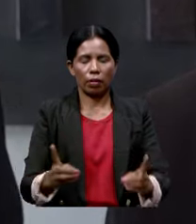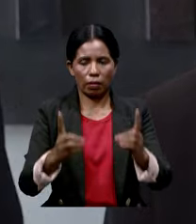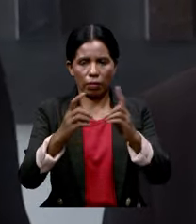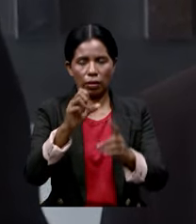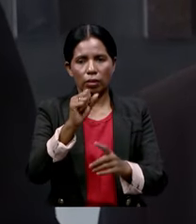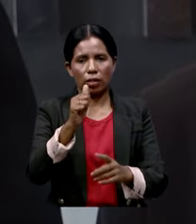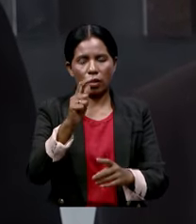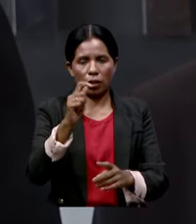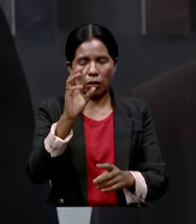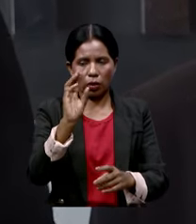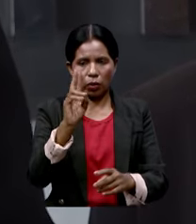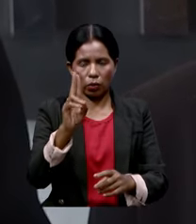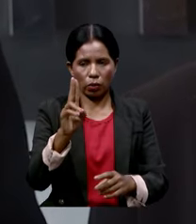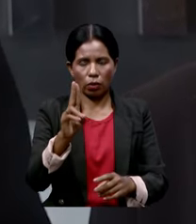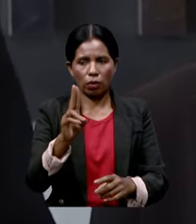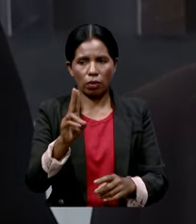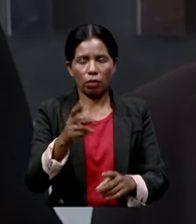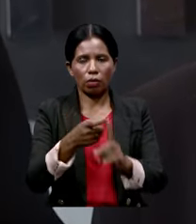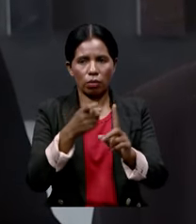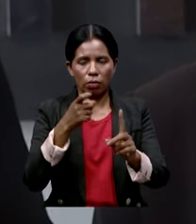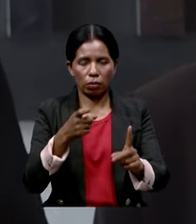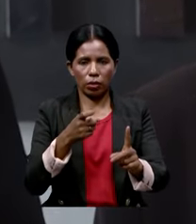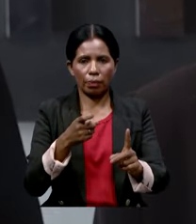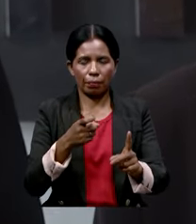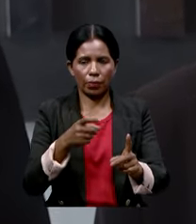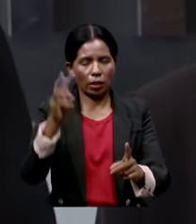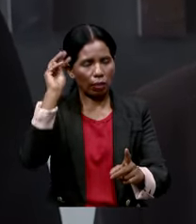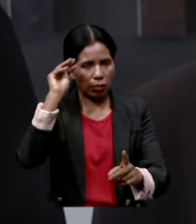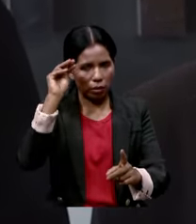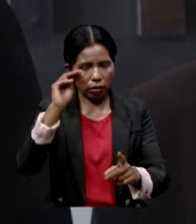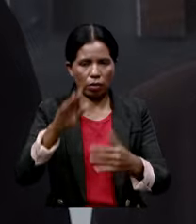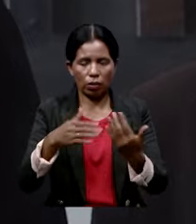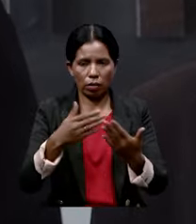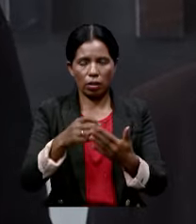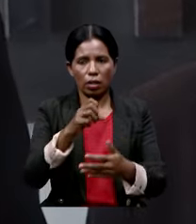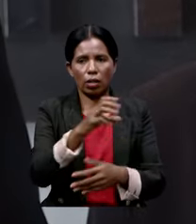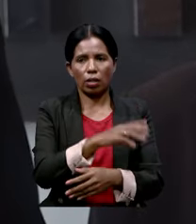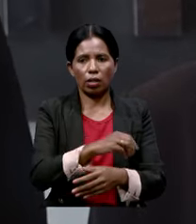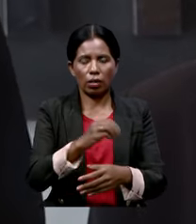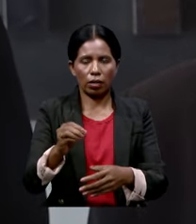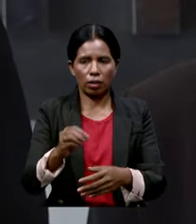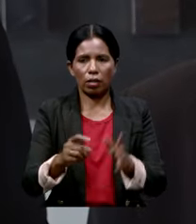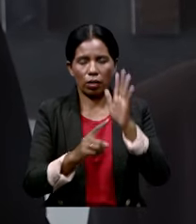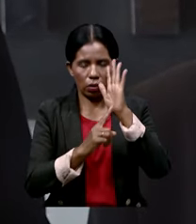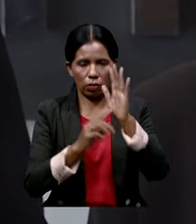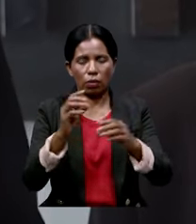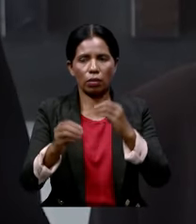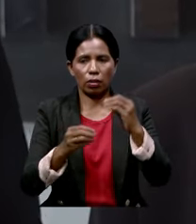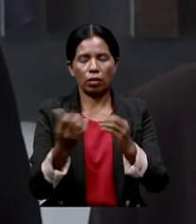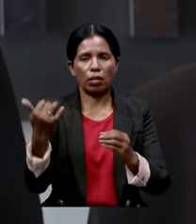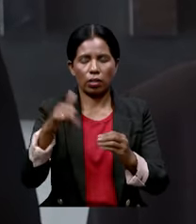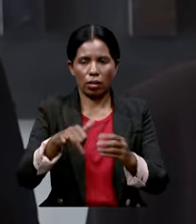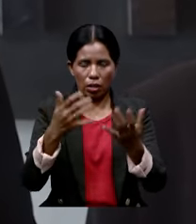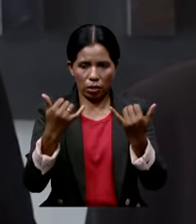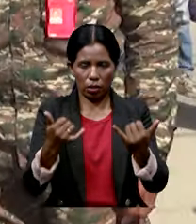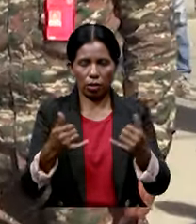setor, vamos, parte do Ministério da Solidariedade Social, informa que está, se irá agora,